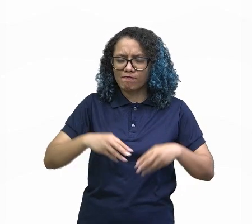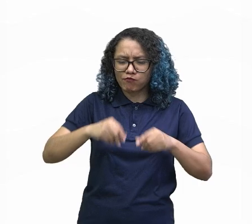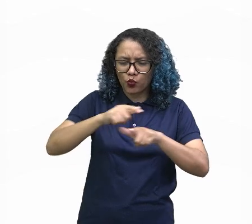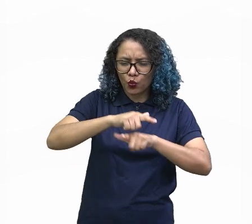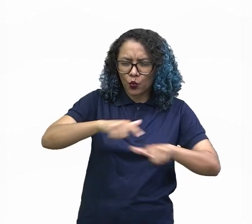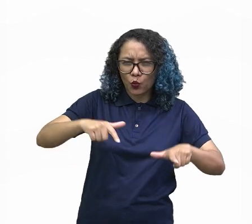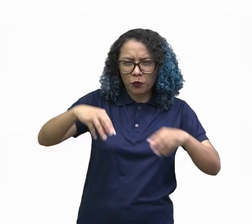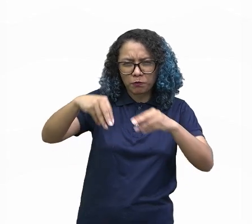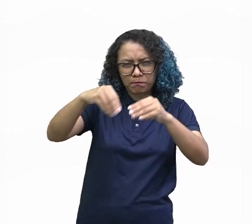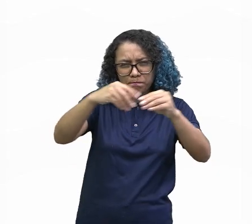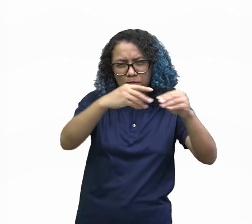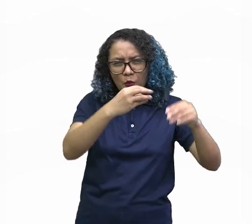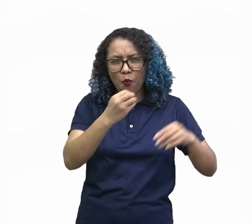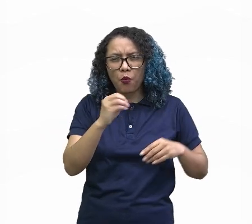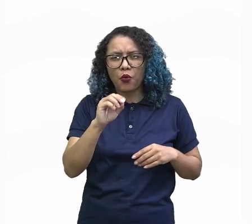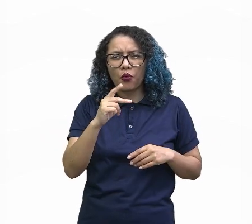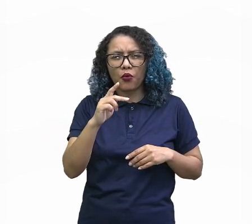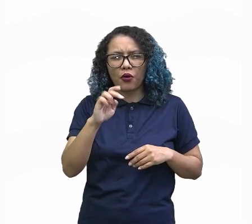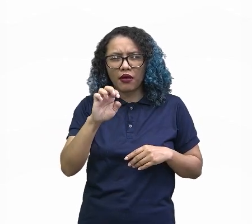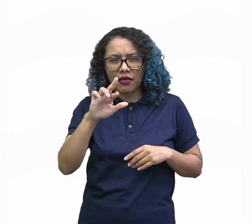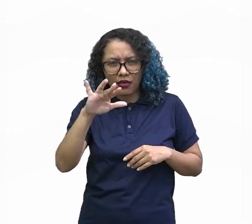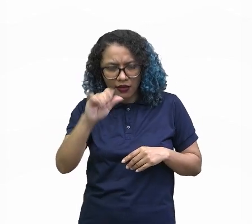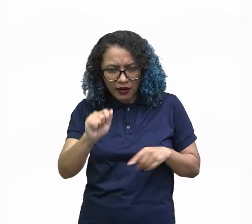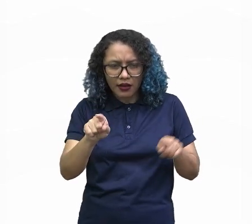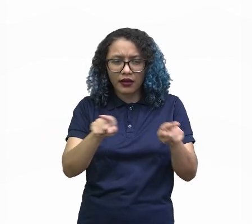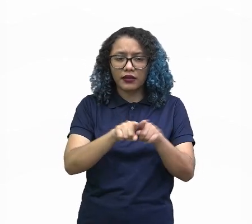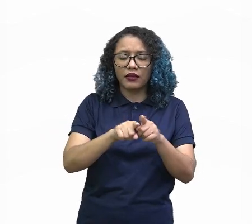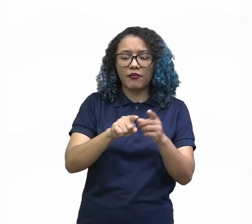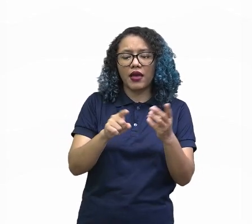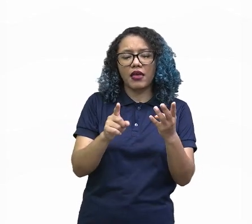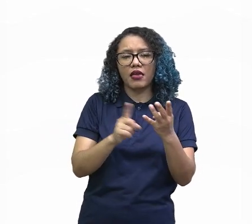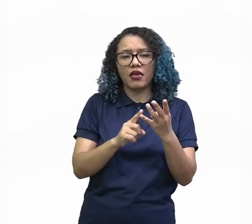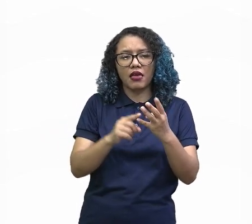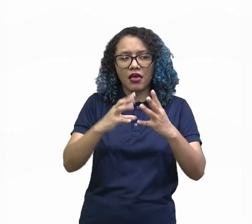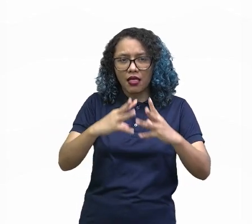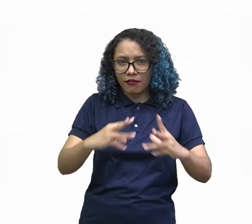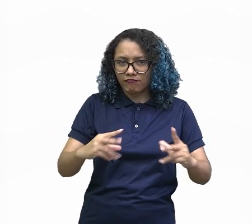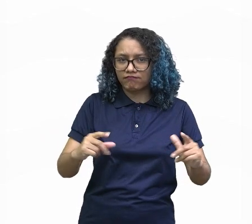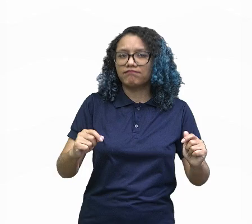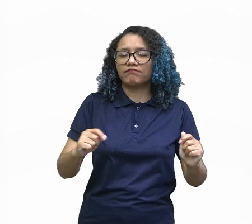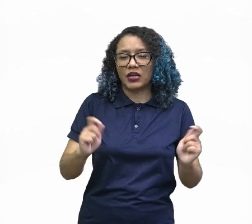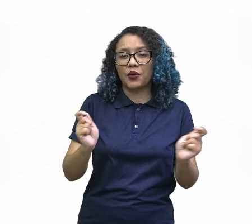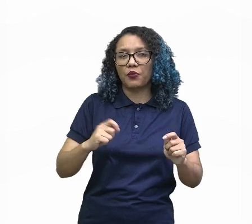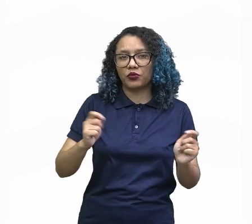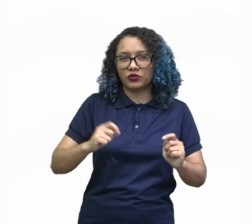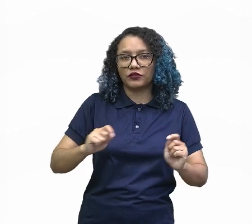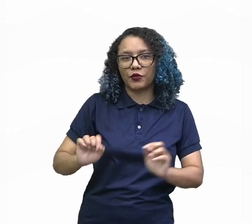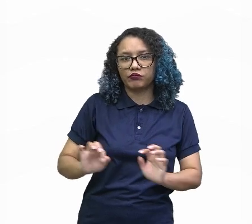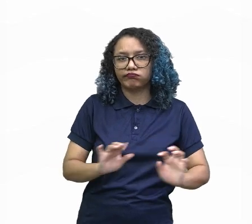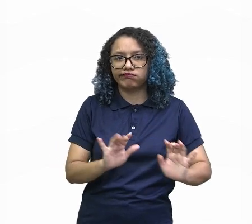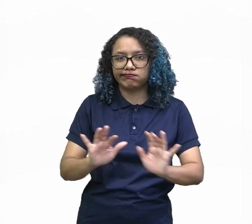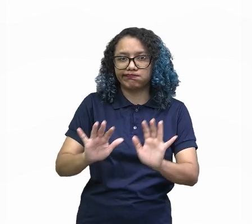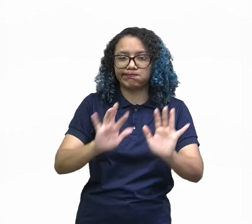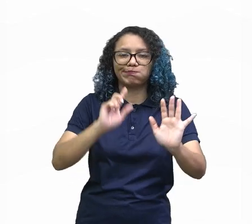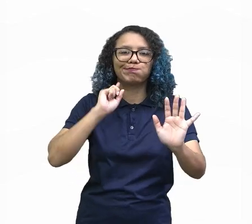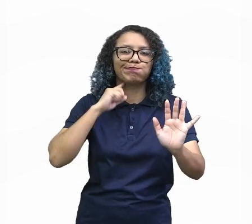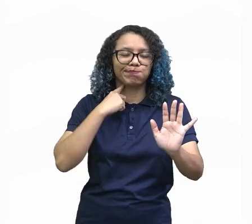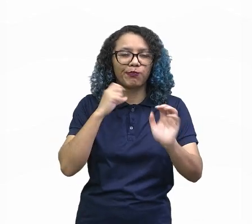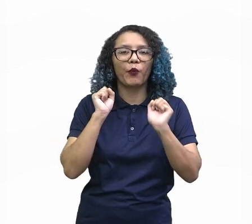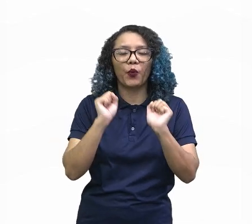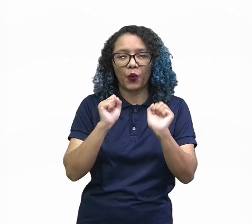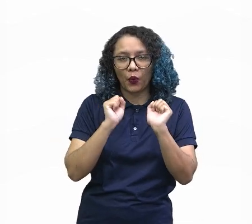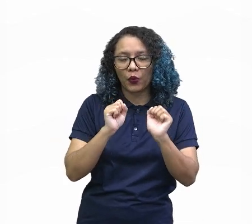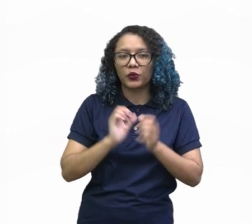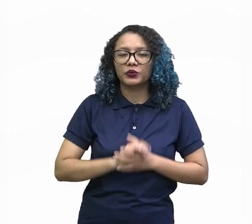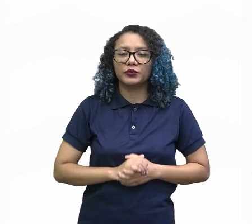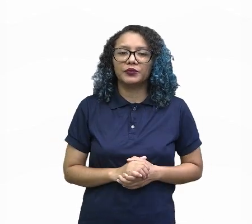e a decomposição, Também são itens aí que podem gerar poluentes no nosso ar atmosférico, e esses aí, como a